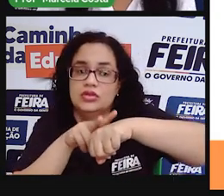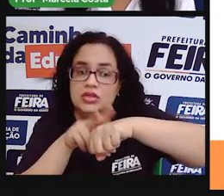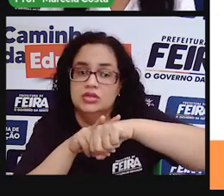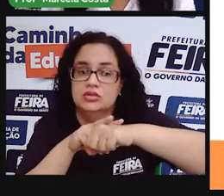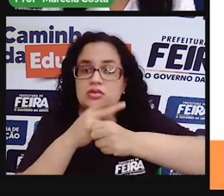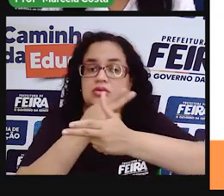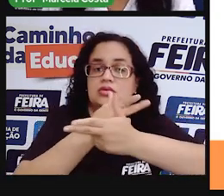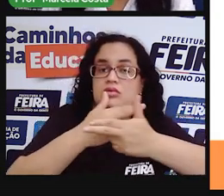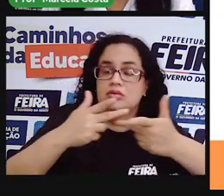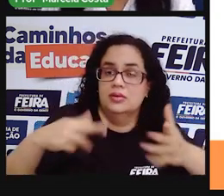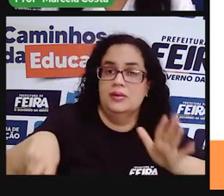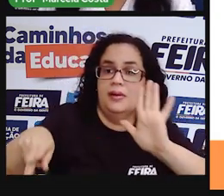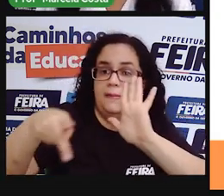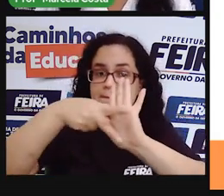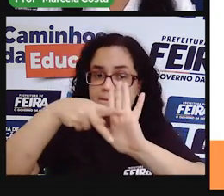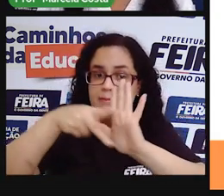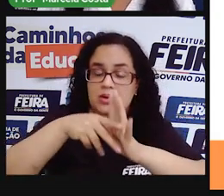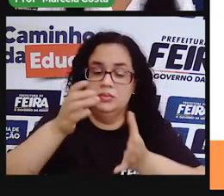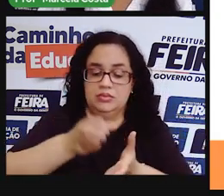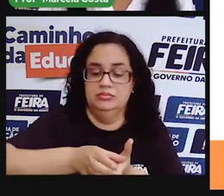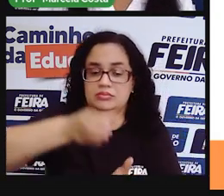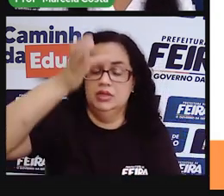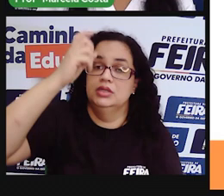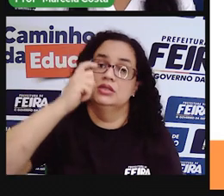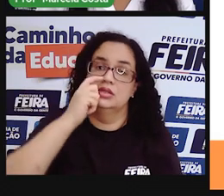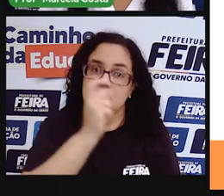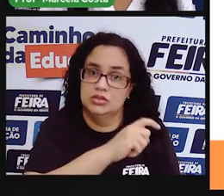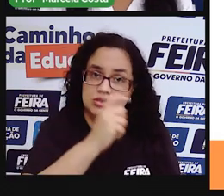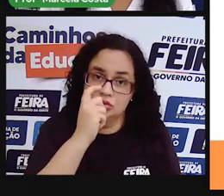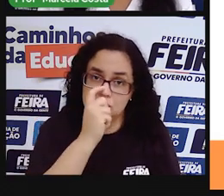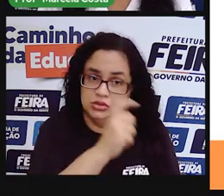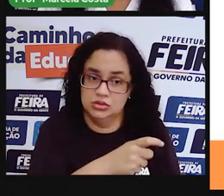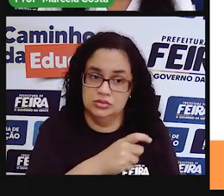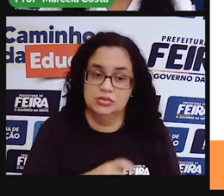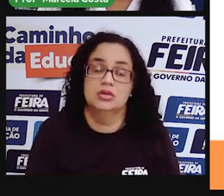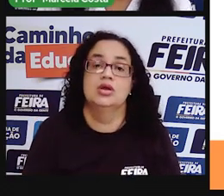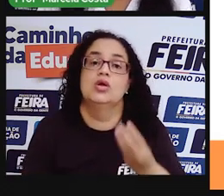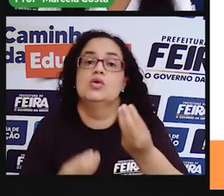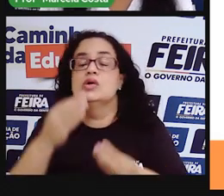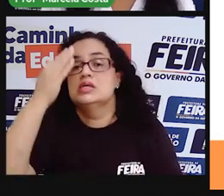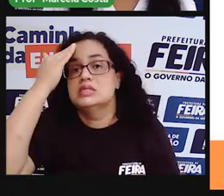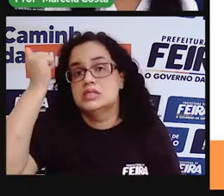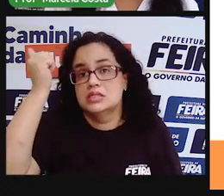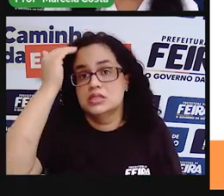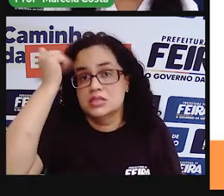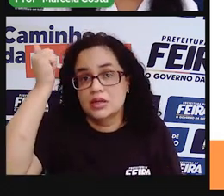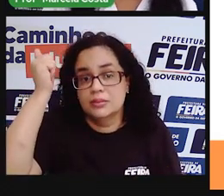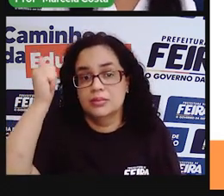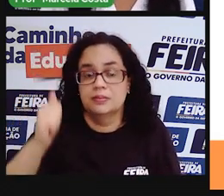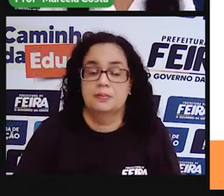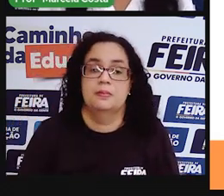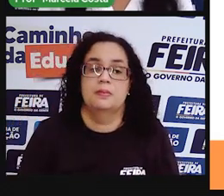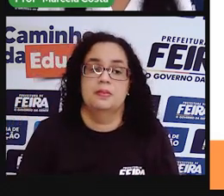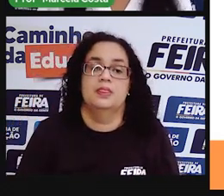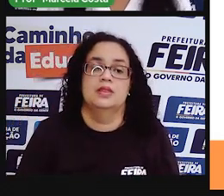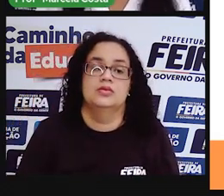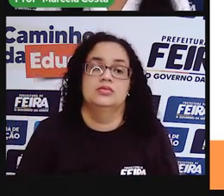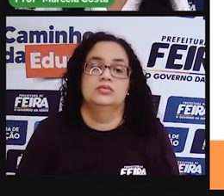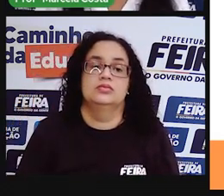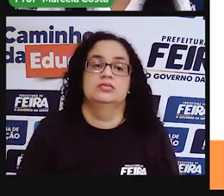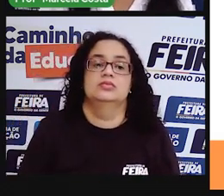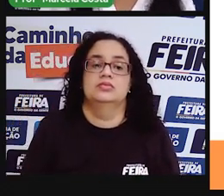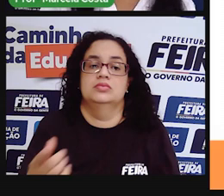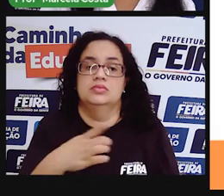trabalhar na próxima aula. Mas o importante é você saber que quando você vê esse símbolo numa embalagem, seja